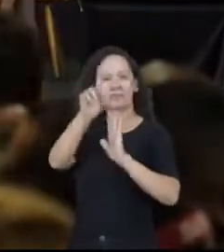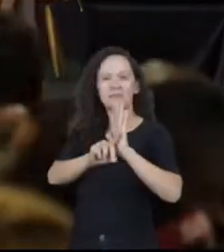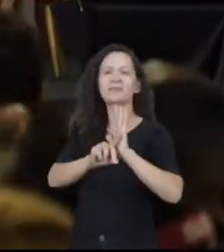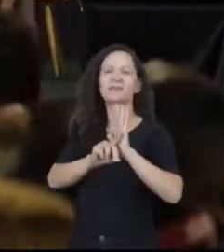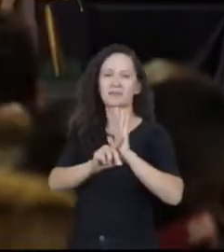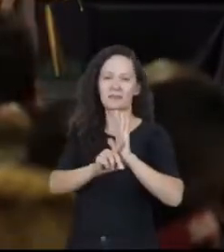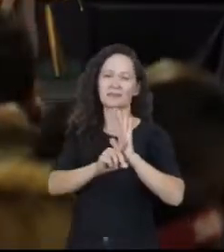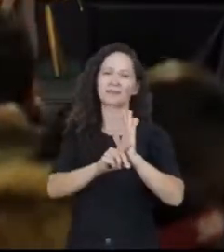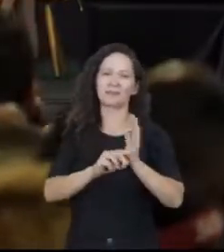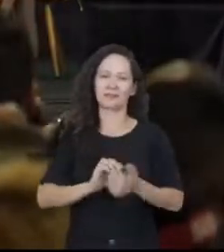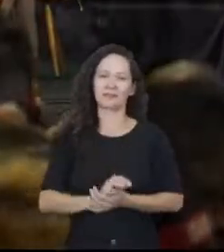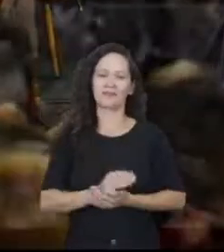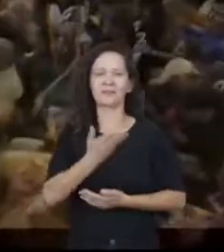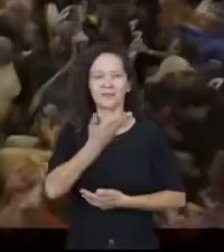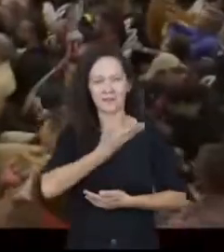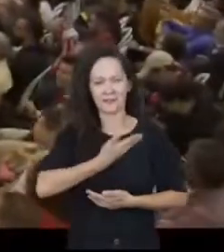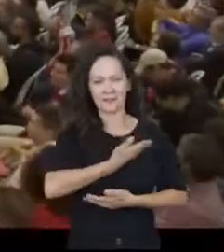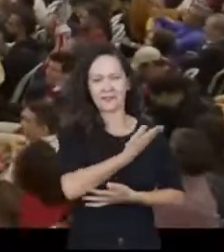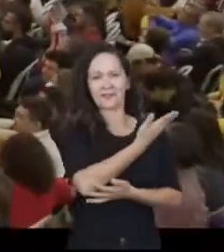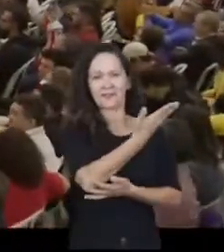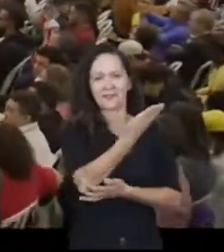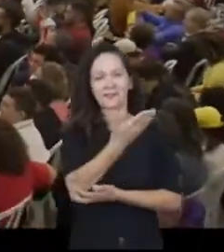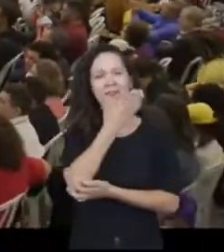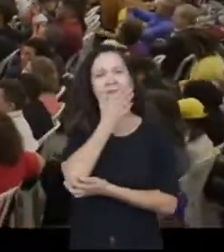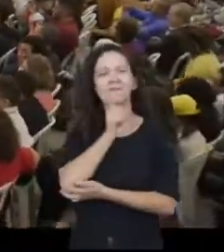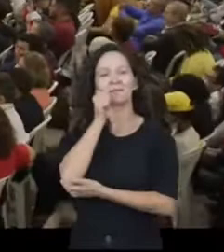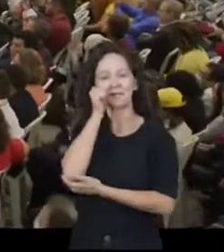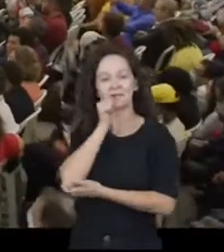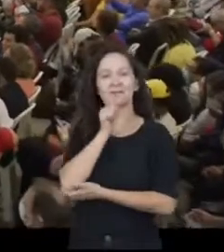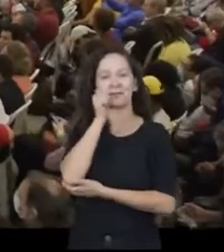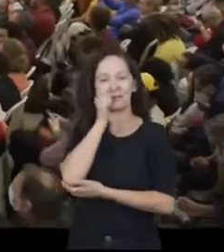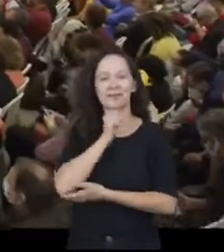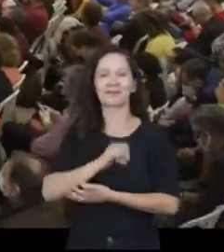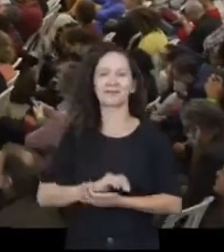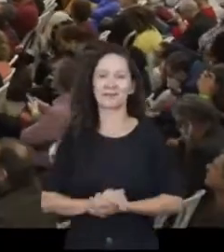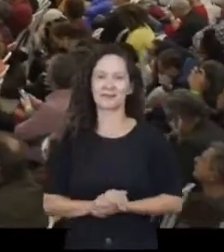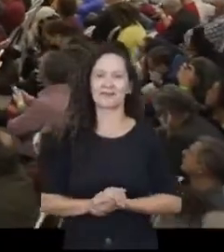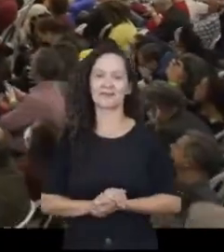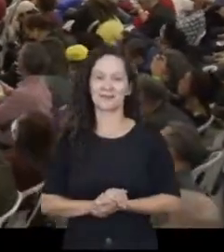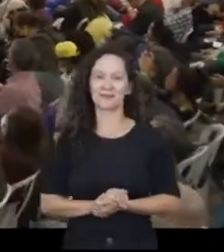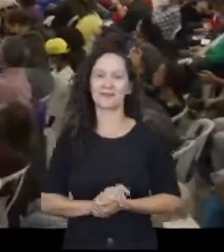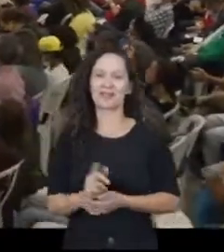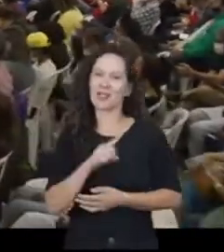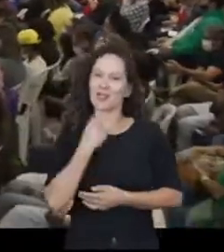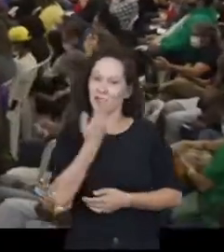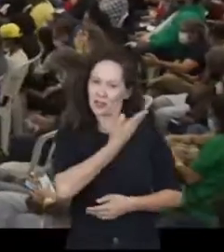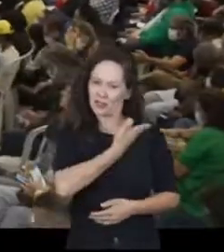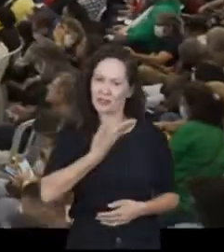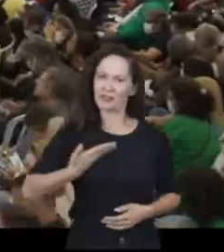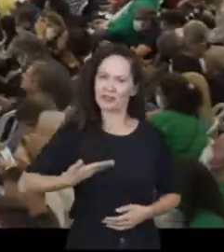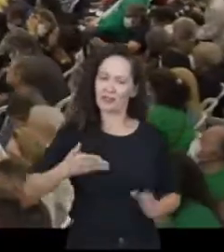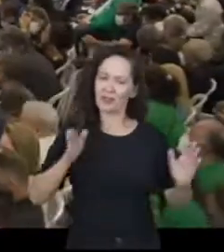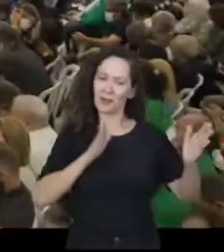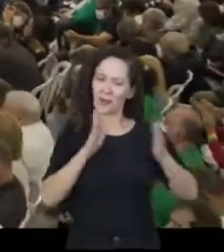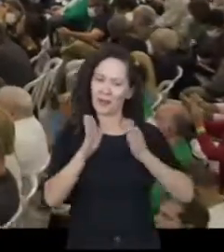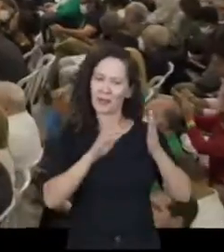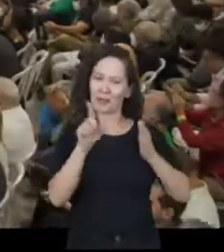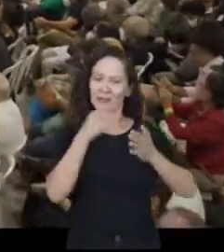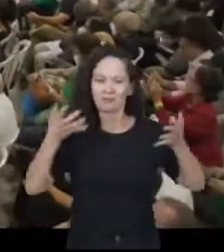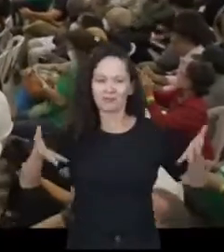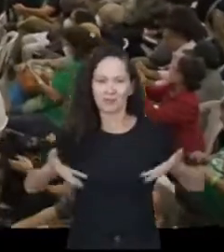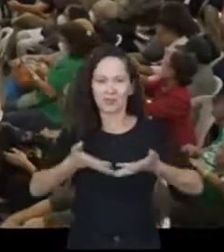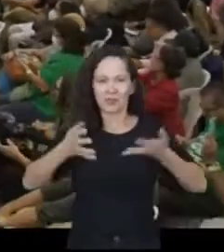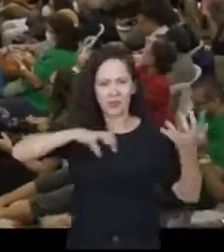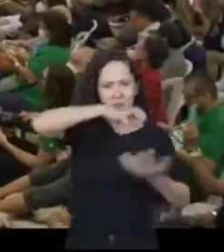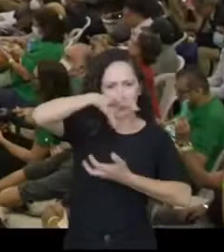Meus amigos e minhas amigas, durante nossos governos, promovemos uma revolução democrática